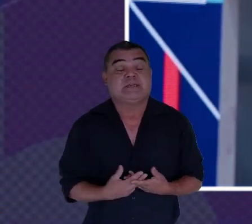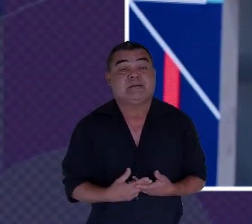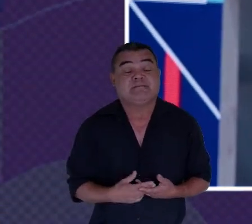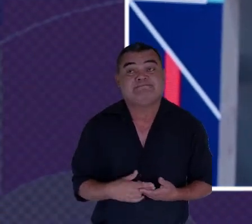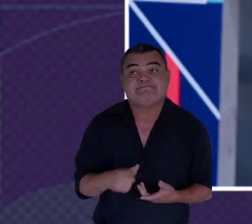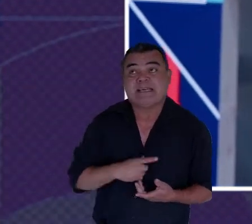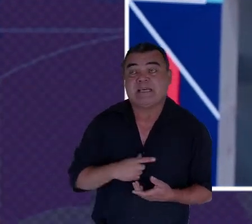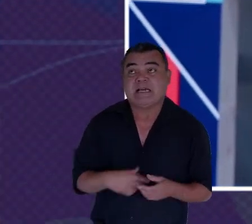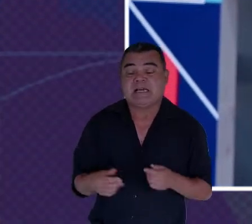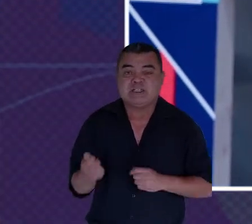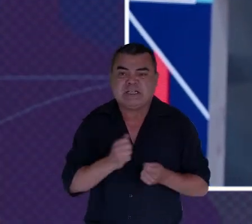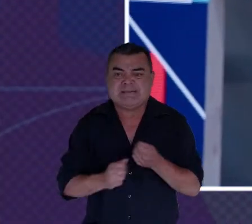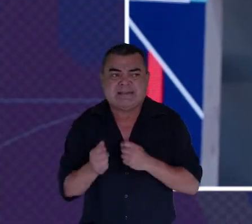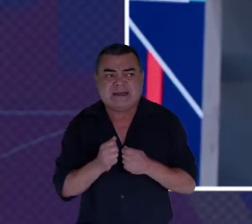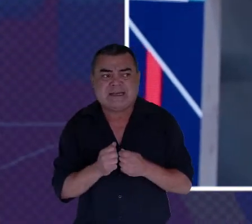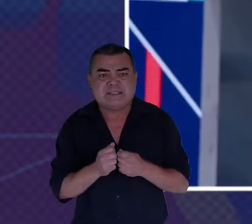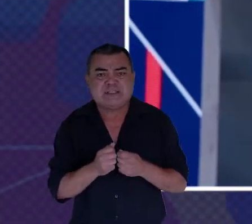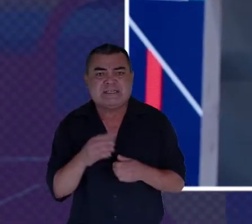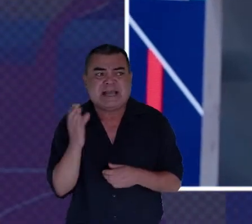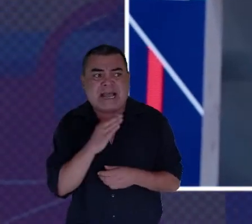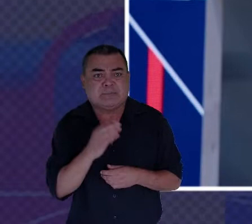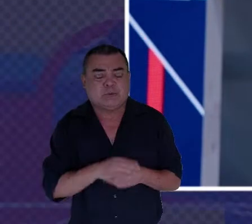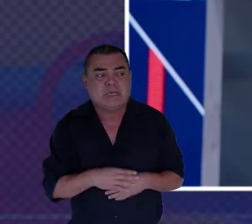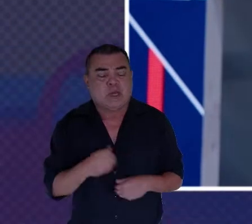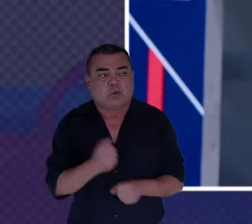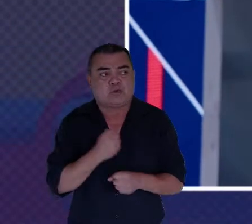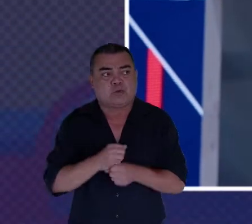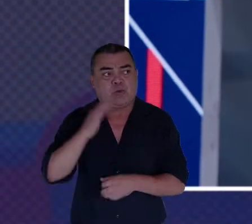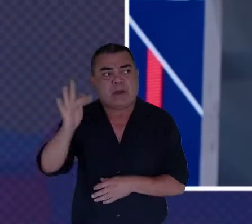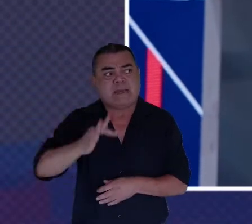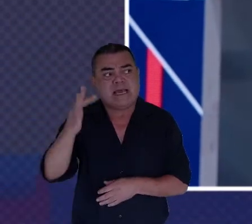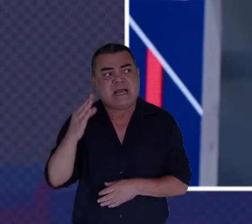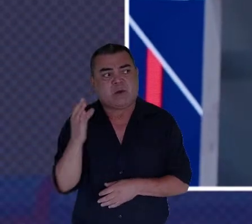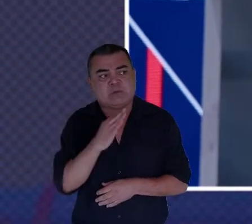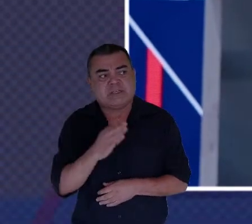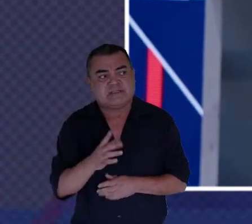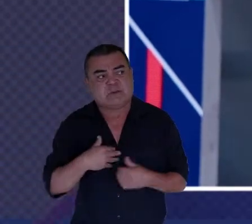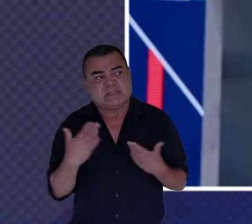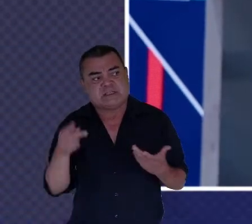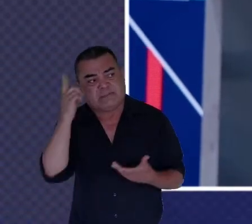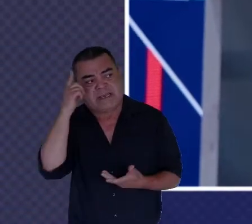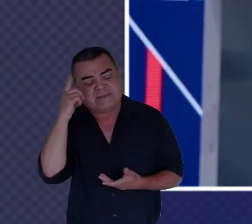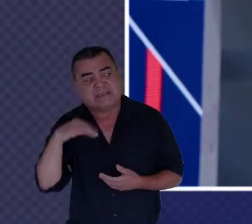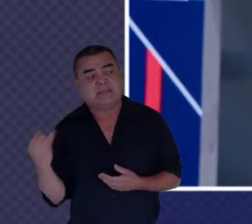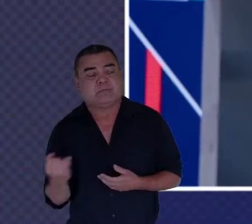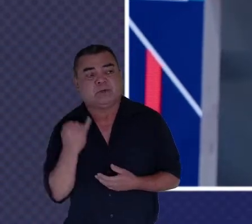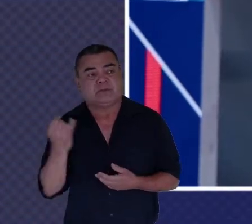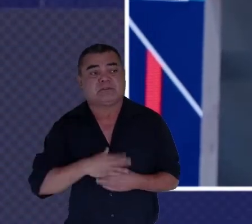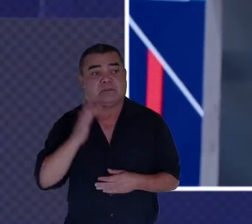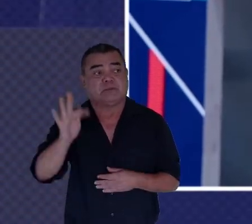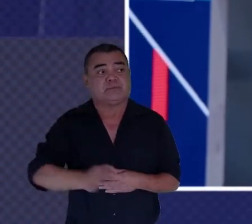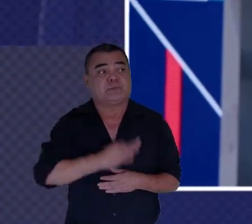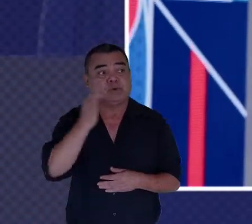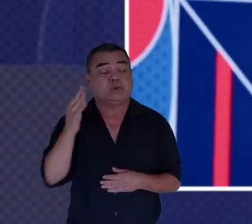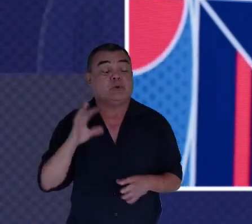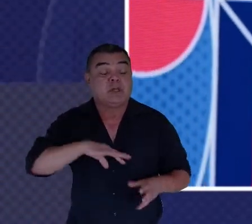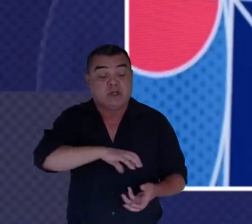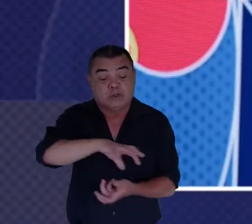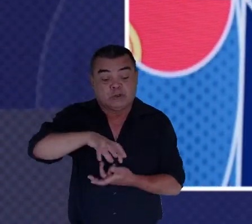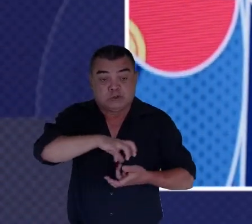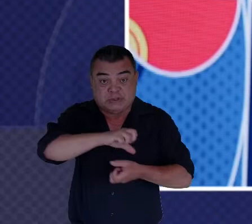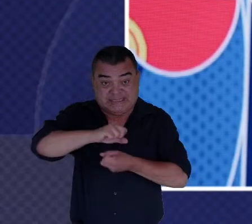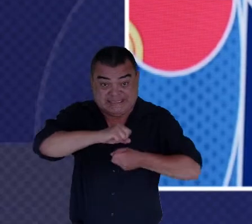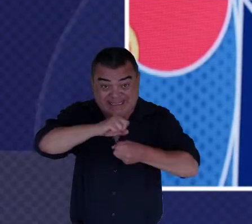agilidade para construir o amanhã é com mais urgência quando a gente pensa na importância de um futuro sustentável